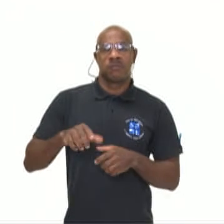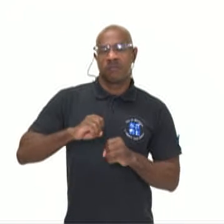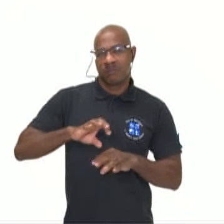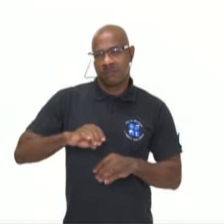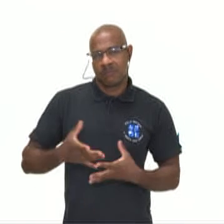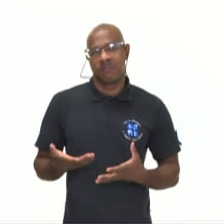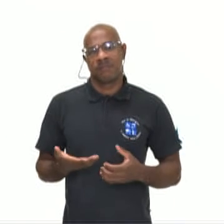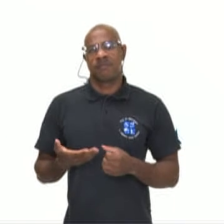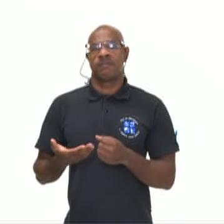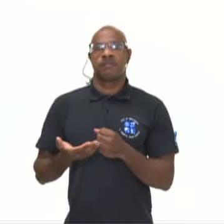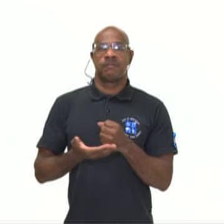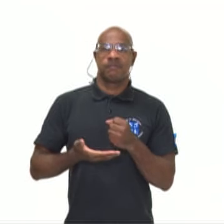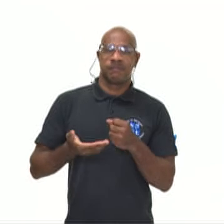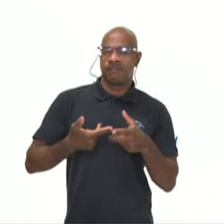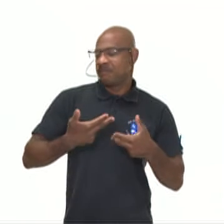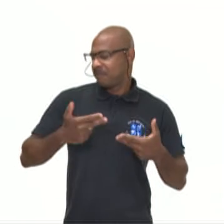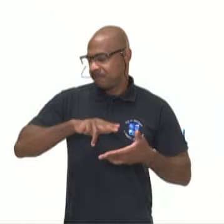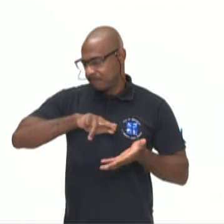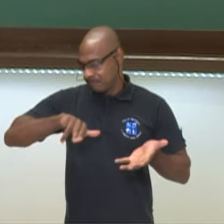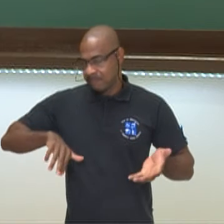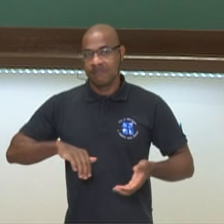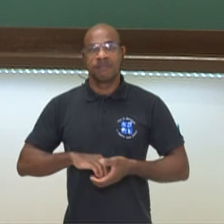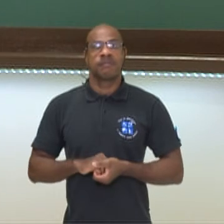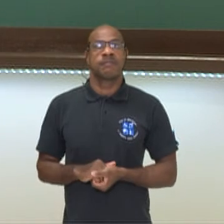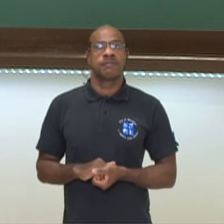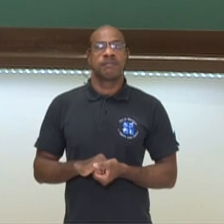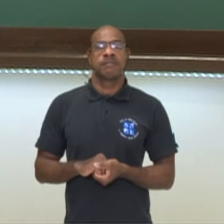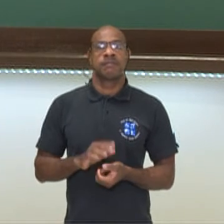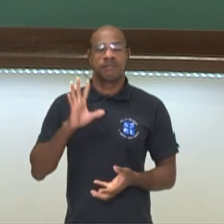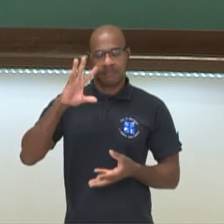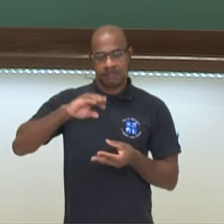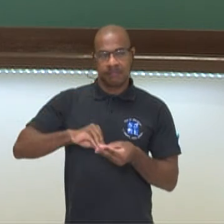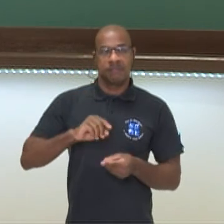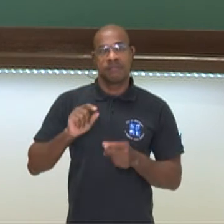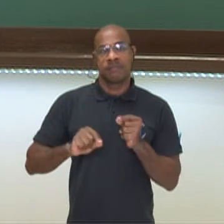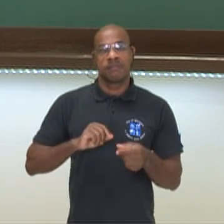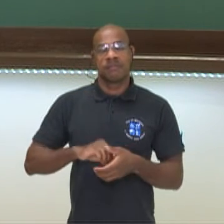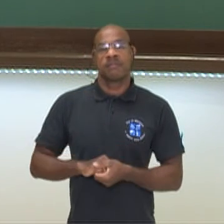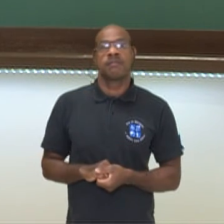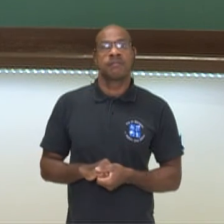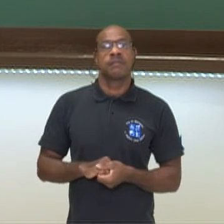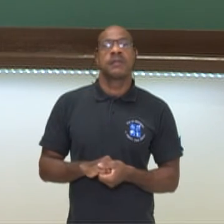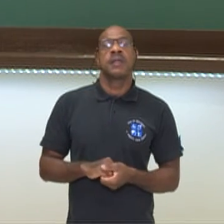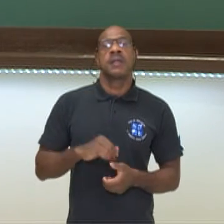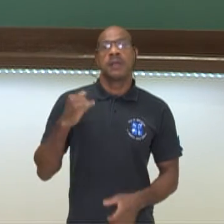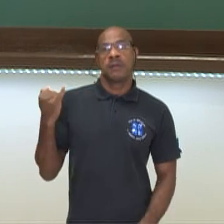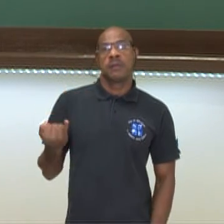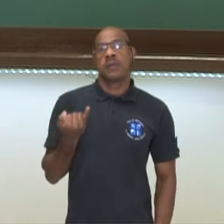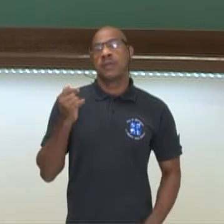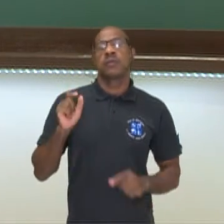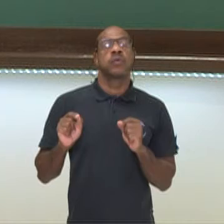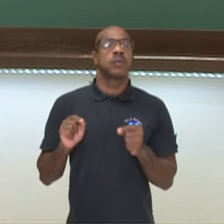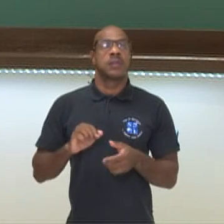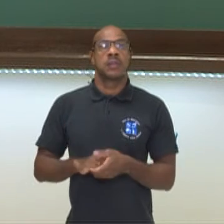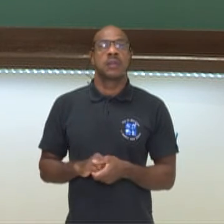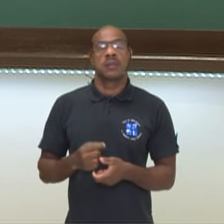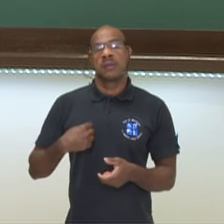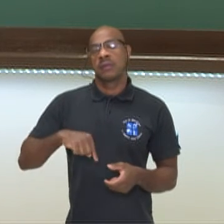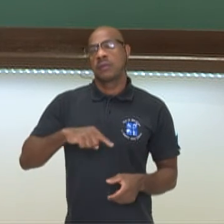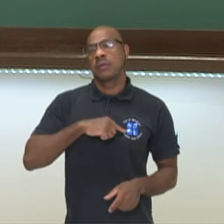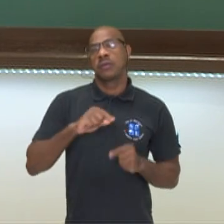etc. Bacana? Turma, é sempre muito importante também a gente